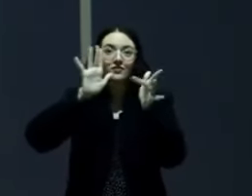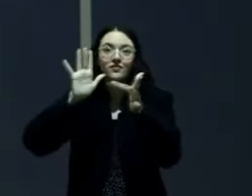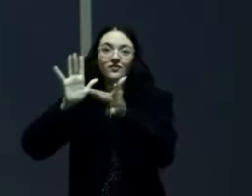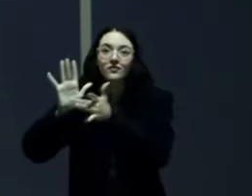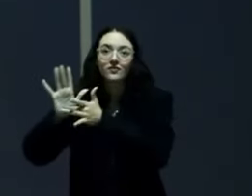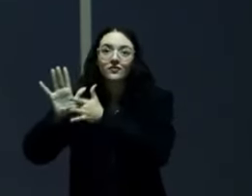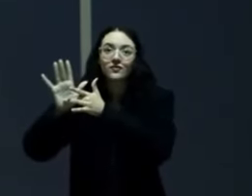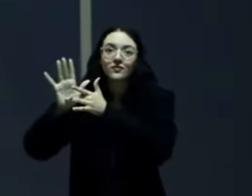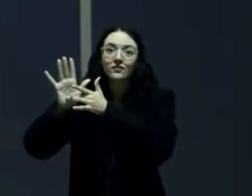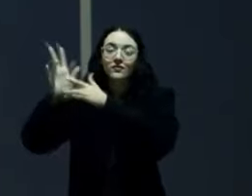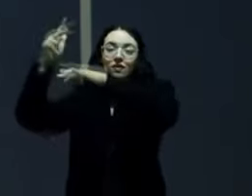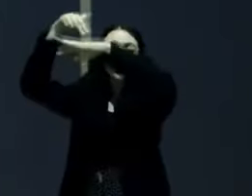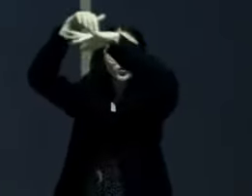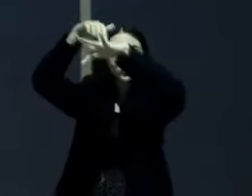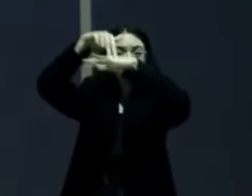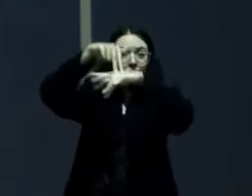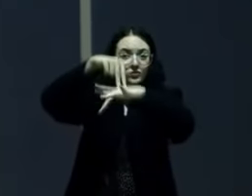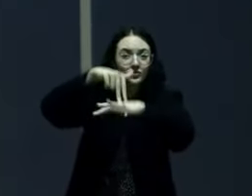a maior das ceias.